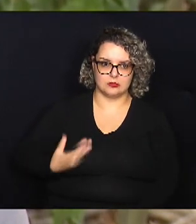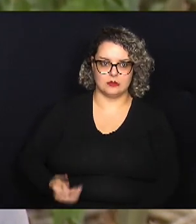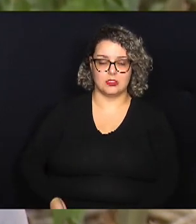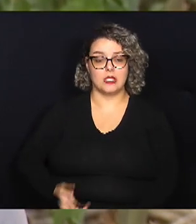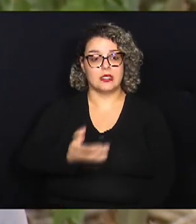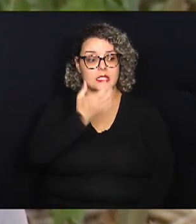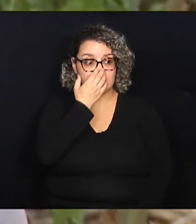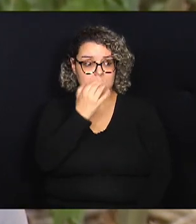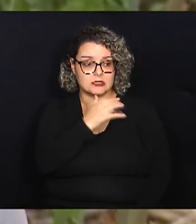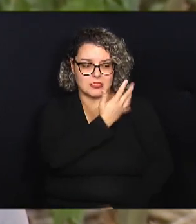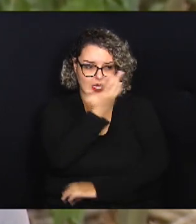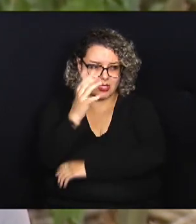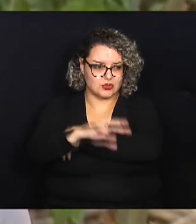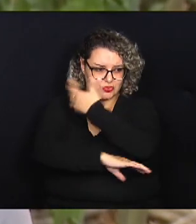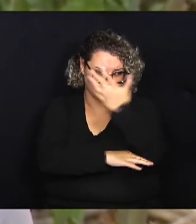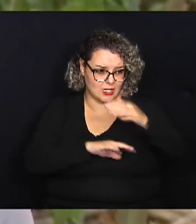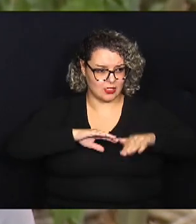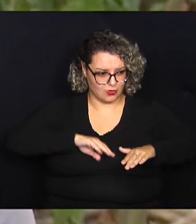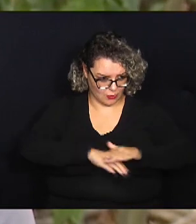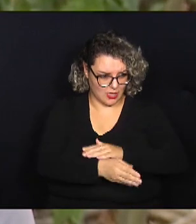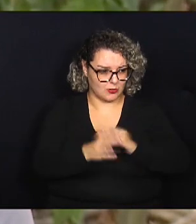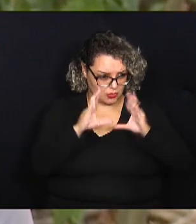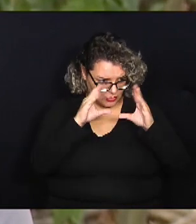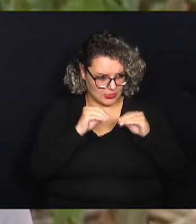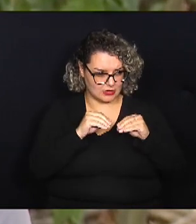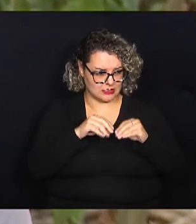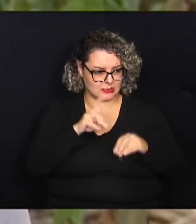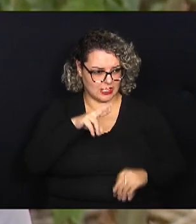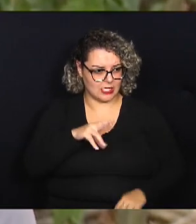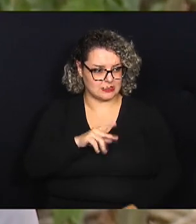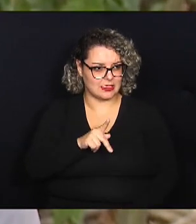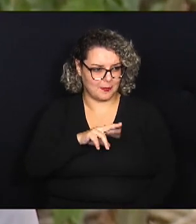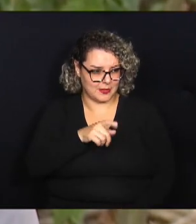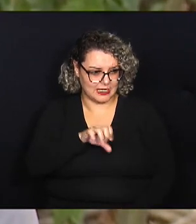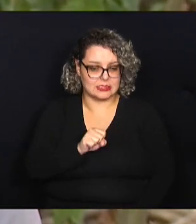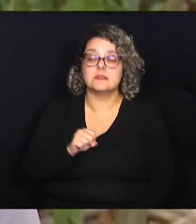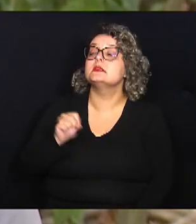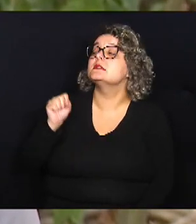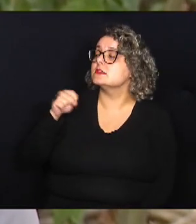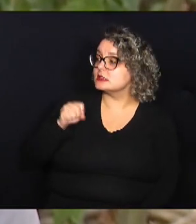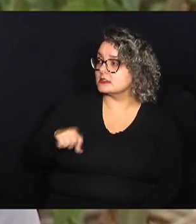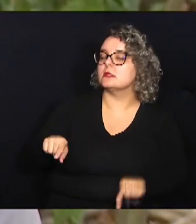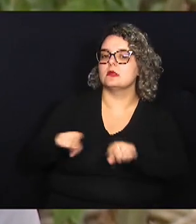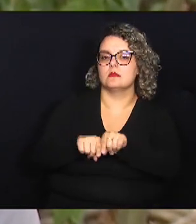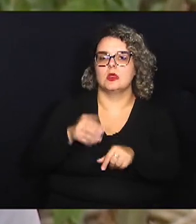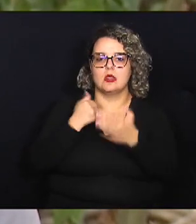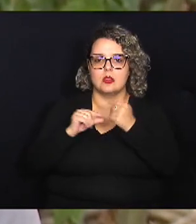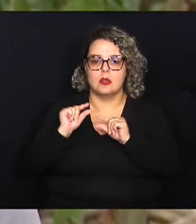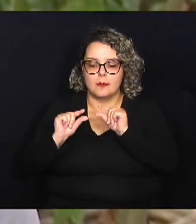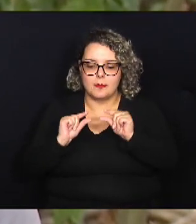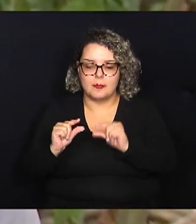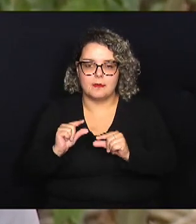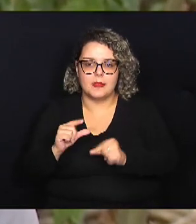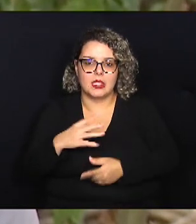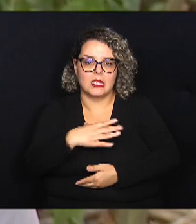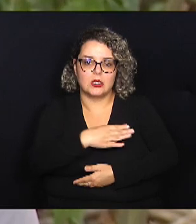do mato, ele tem um hábito também noturno por conta das presas? Também. Ele se alimenta de pequenos